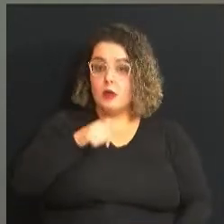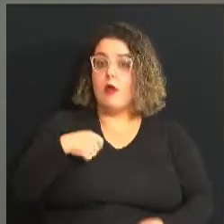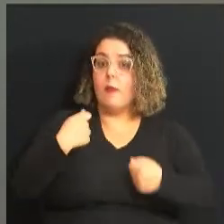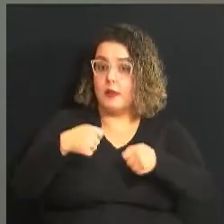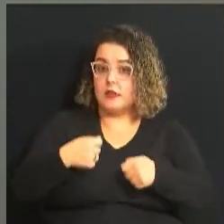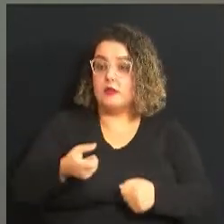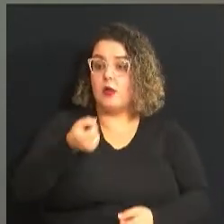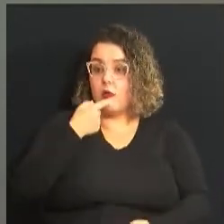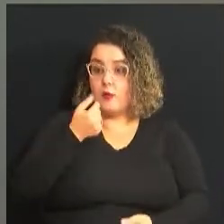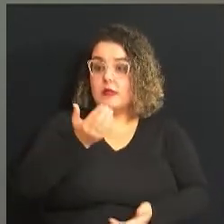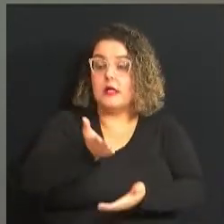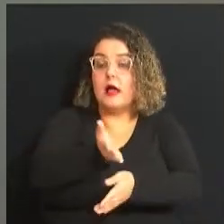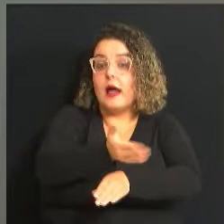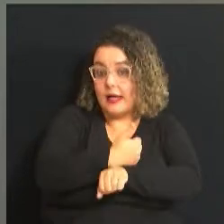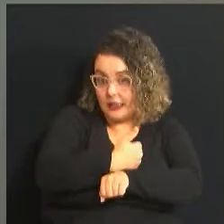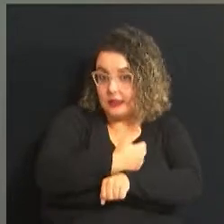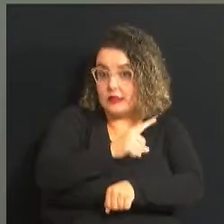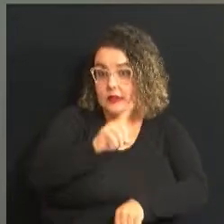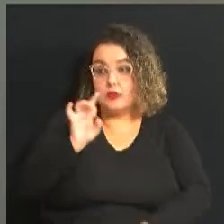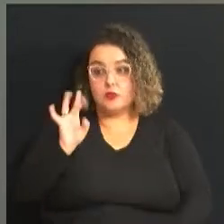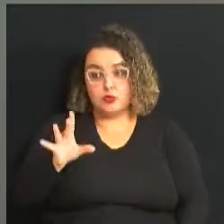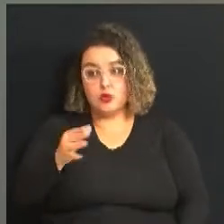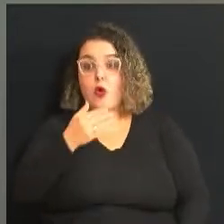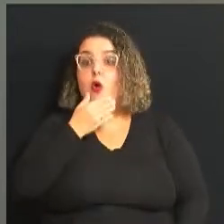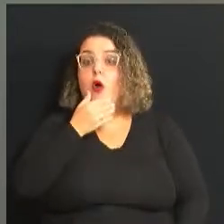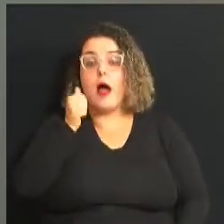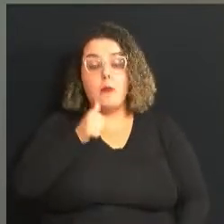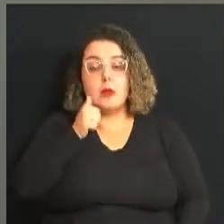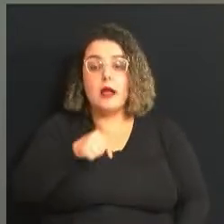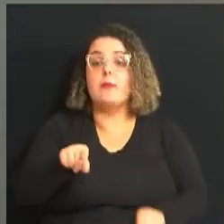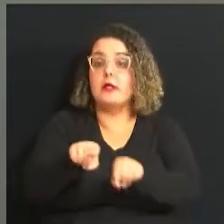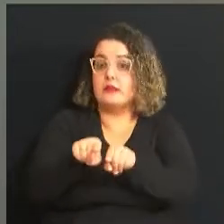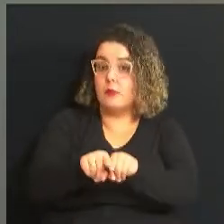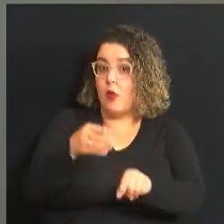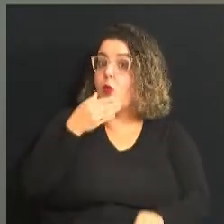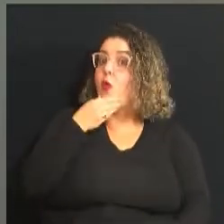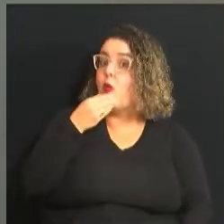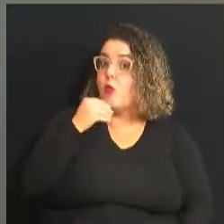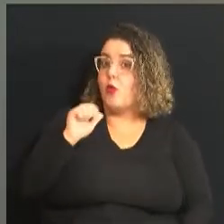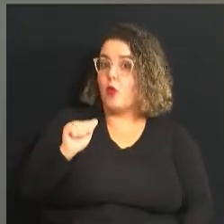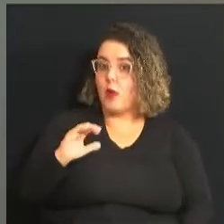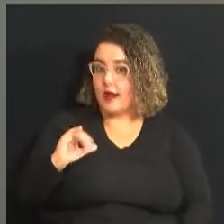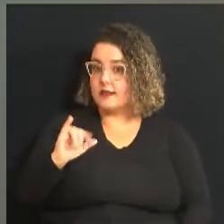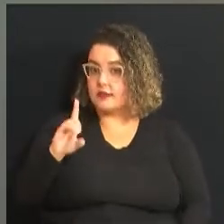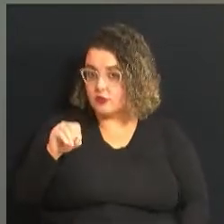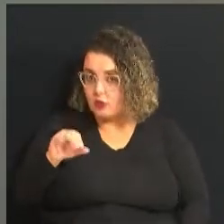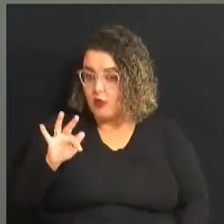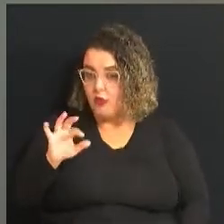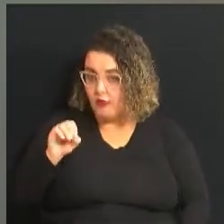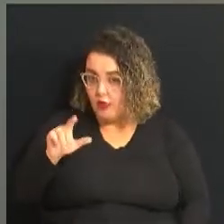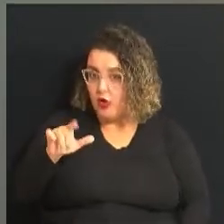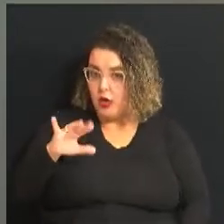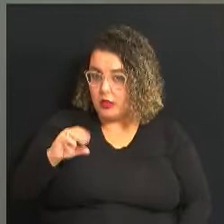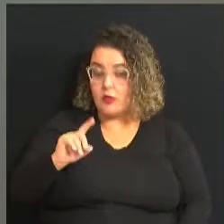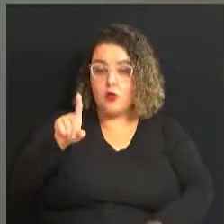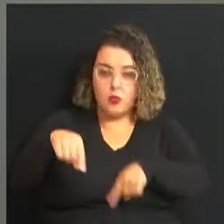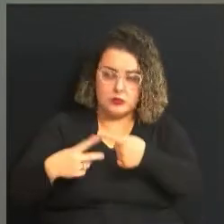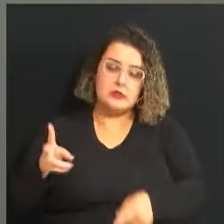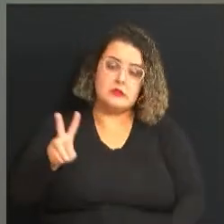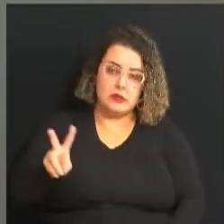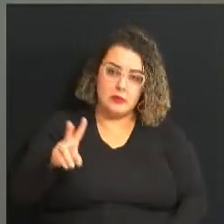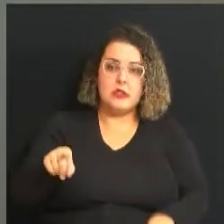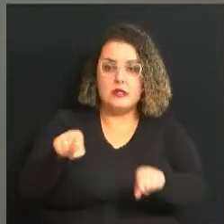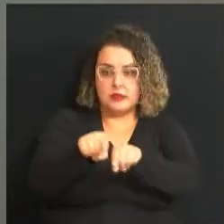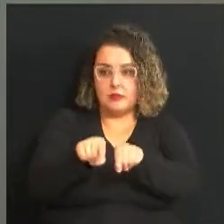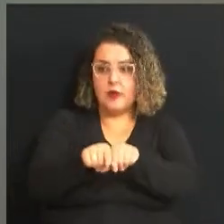a tomar antes. Não só a mulher, também é importante que o homem faça uso do ácido fólico, mas existem outras vitaminas também